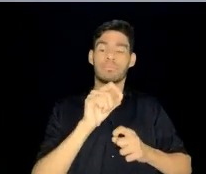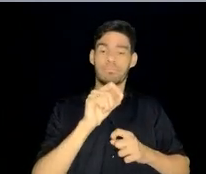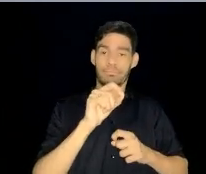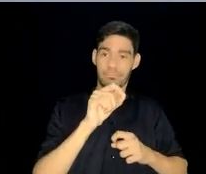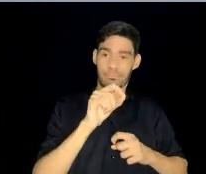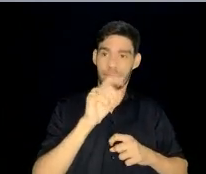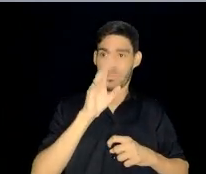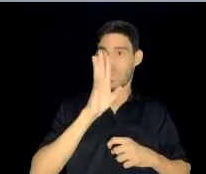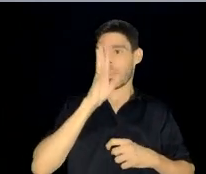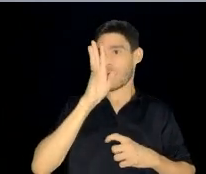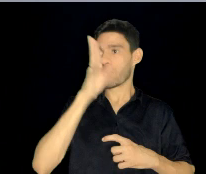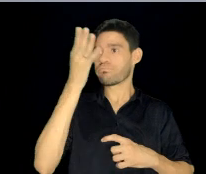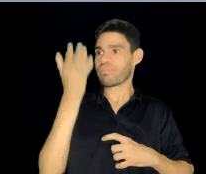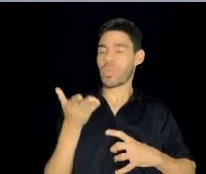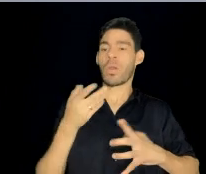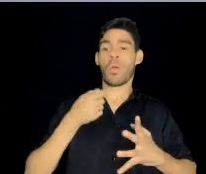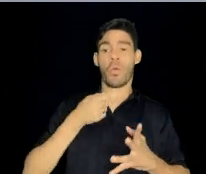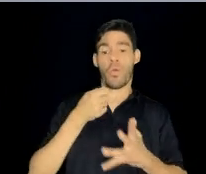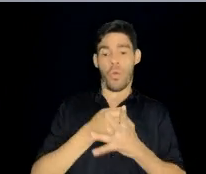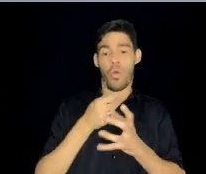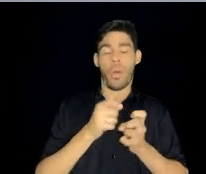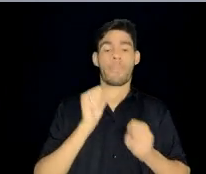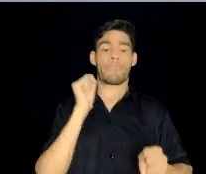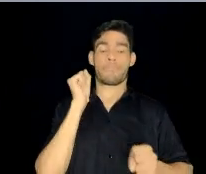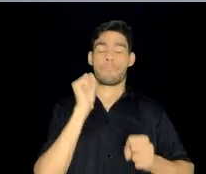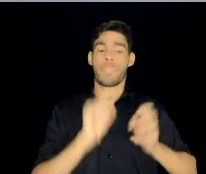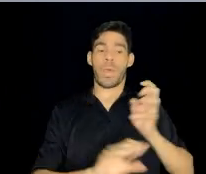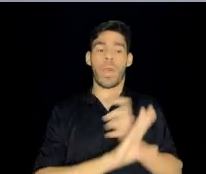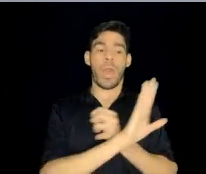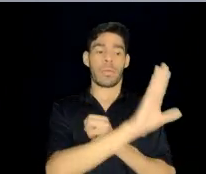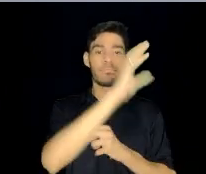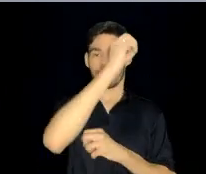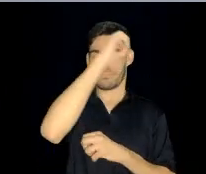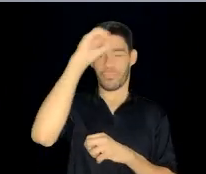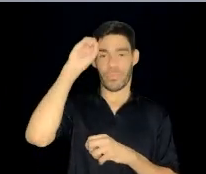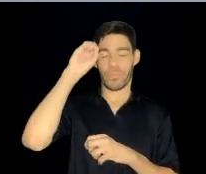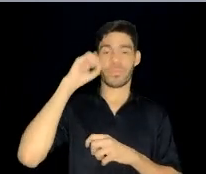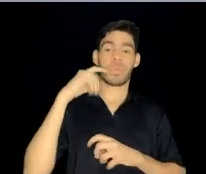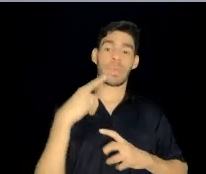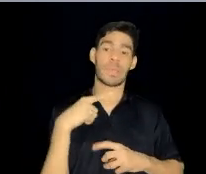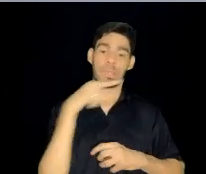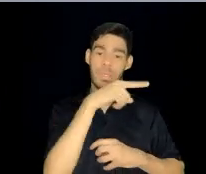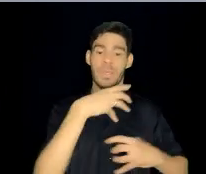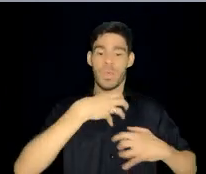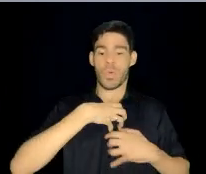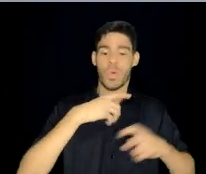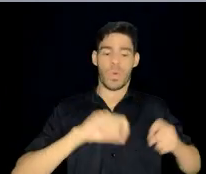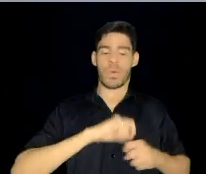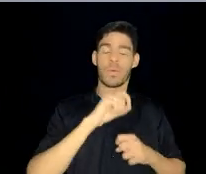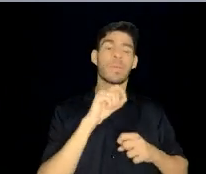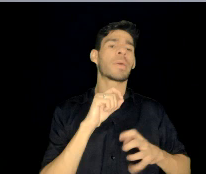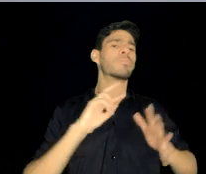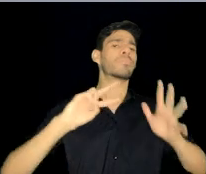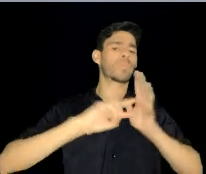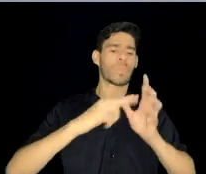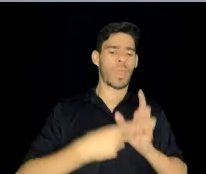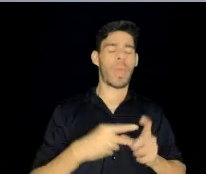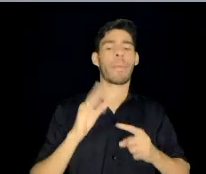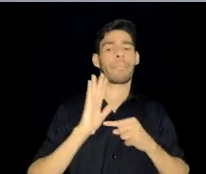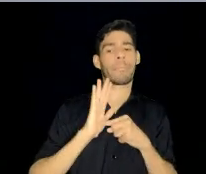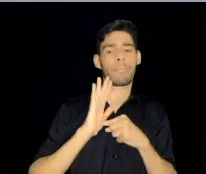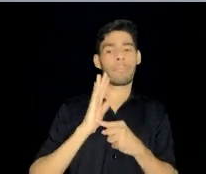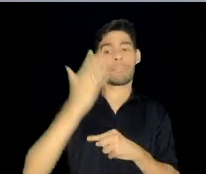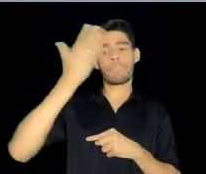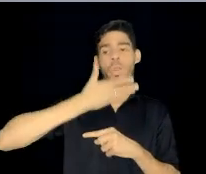prova recai sobre a acusação, que tem a obrigação de afastar a presunção de inocência. E, nesse caso, afastar a presunção